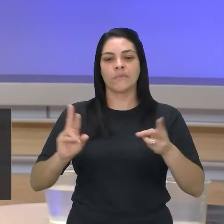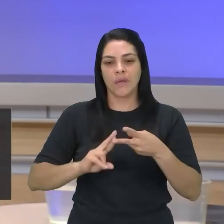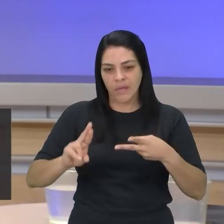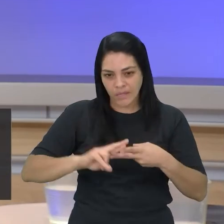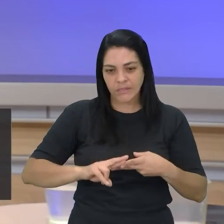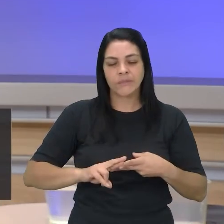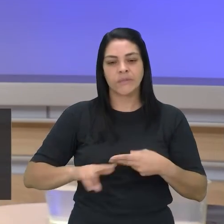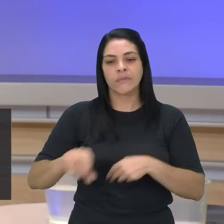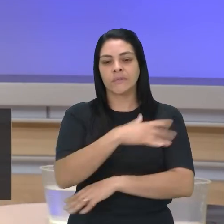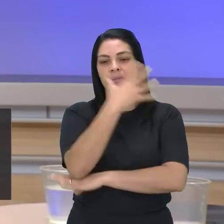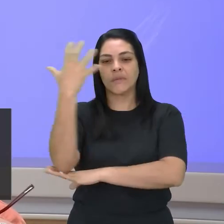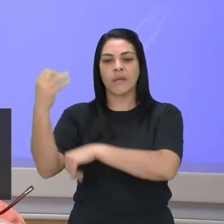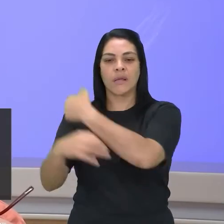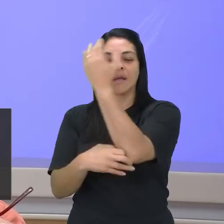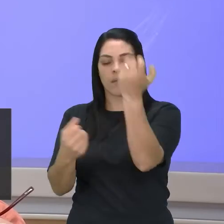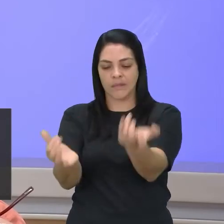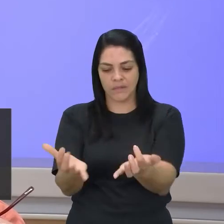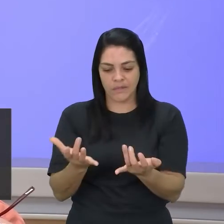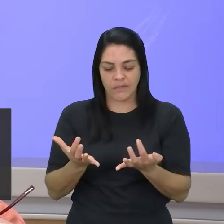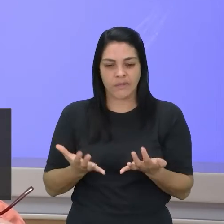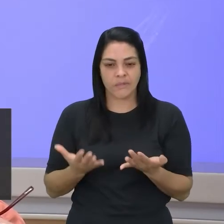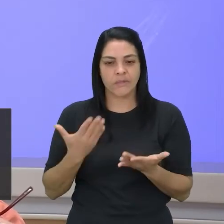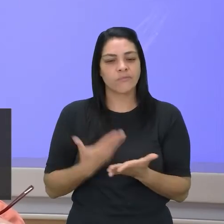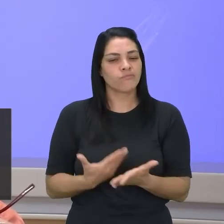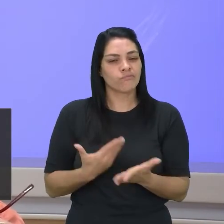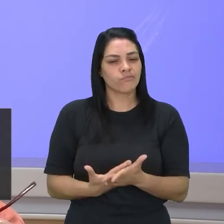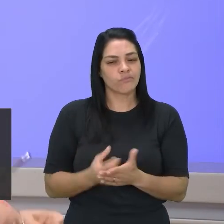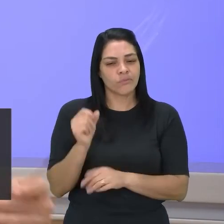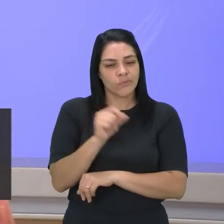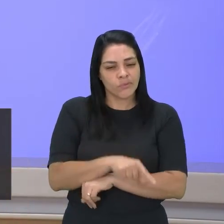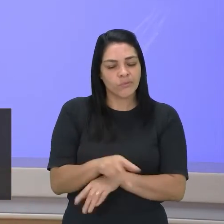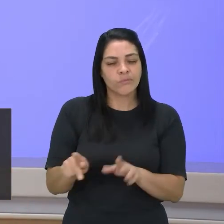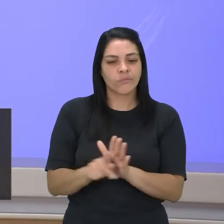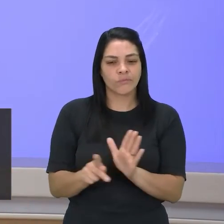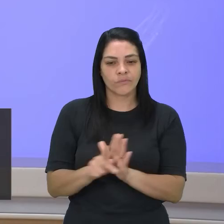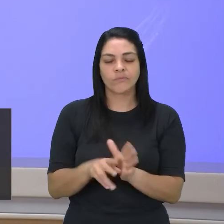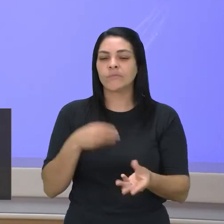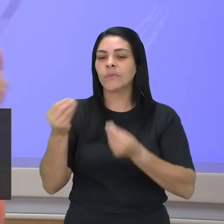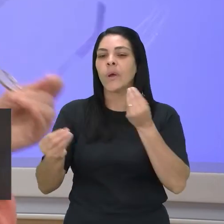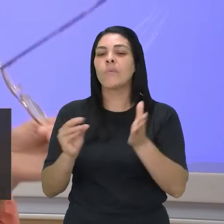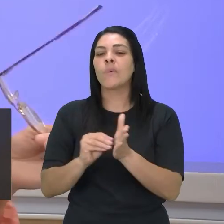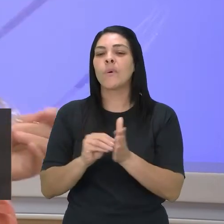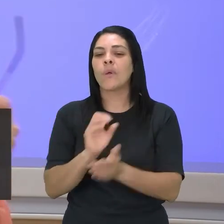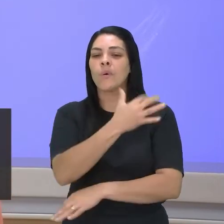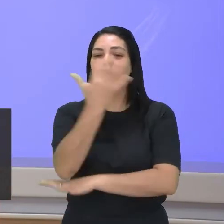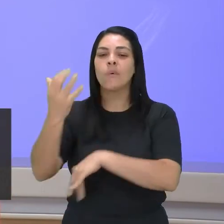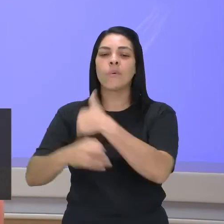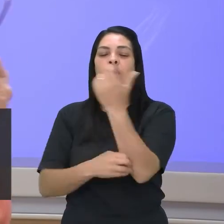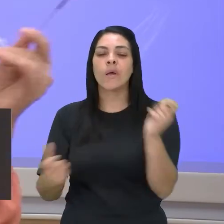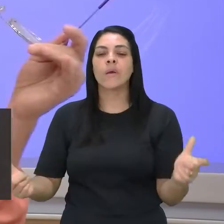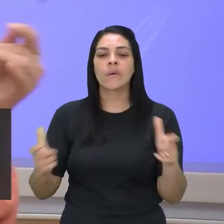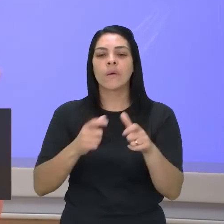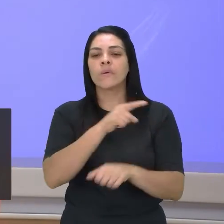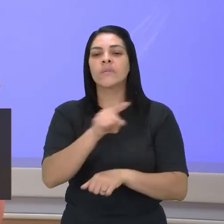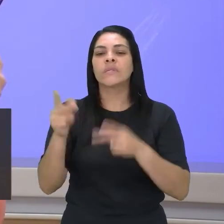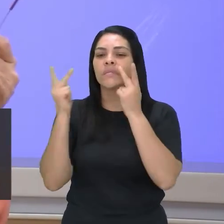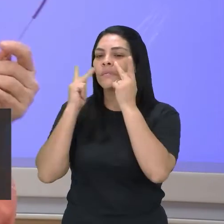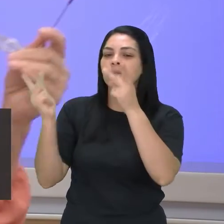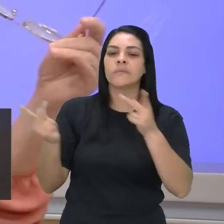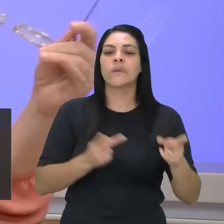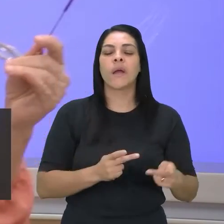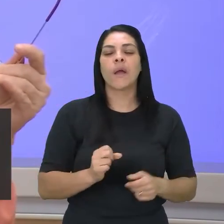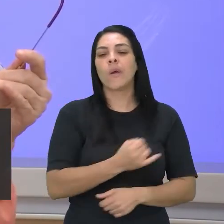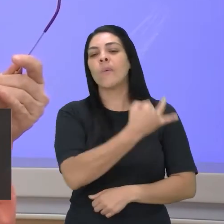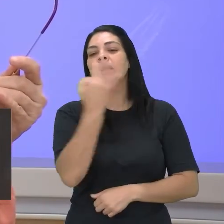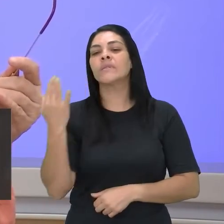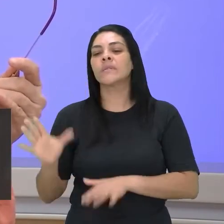árvores da Mata Atlântica, né? Através do estudo das sementes. Vocês colocam a mini floresta, vocês visitam, a quantidade de pássaros,